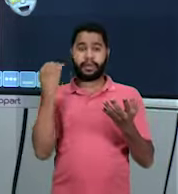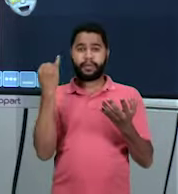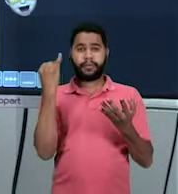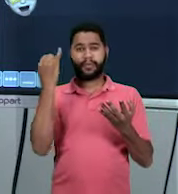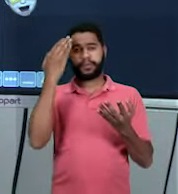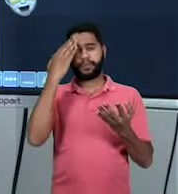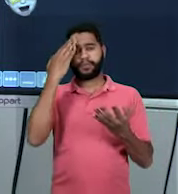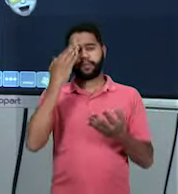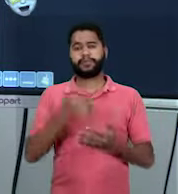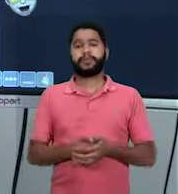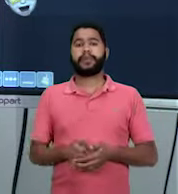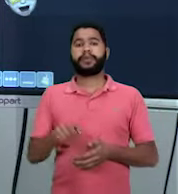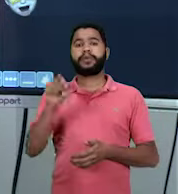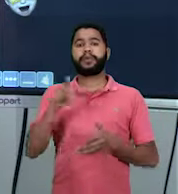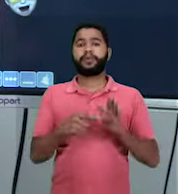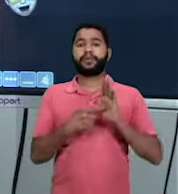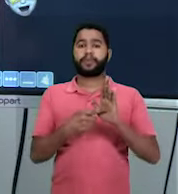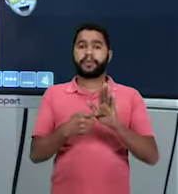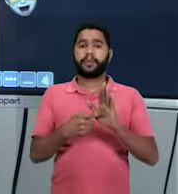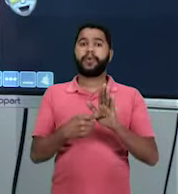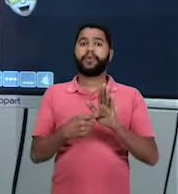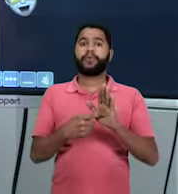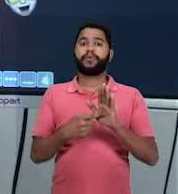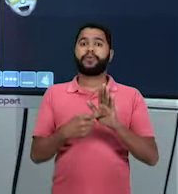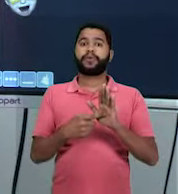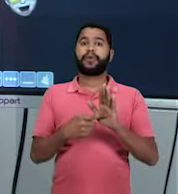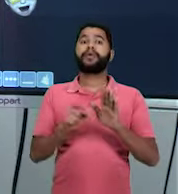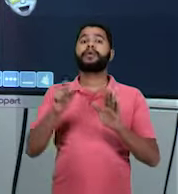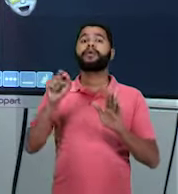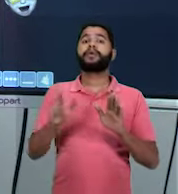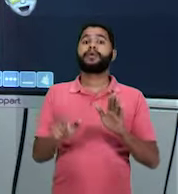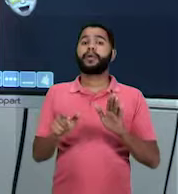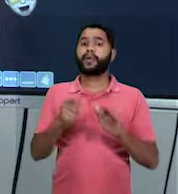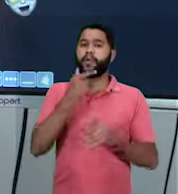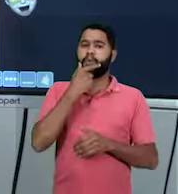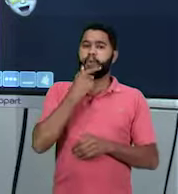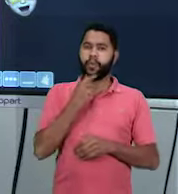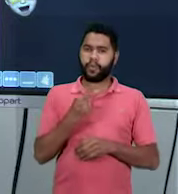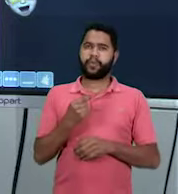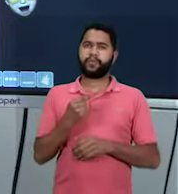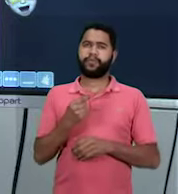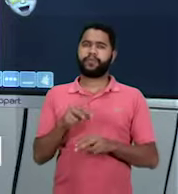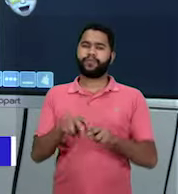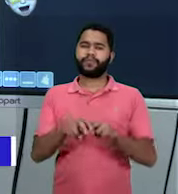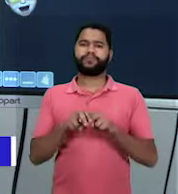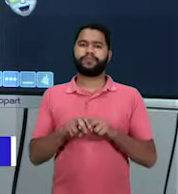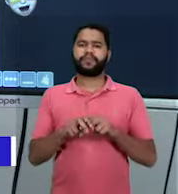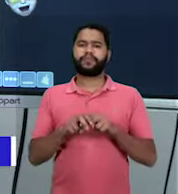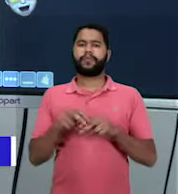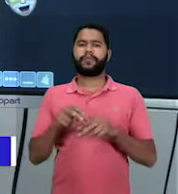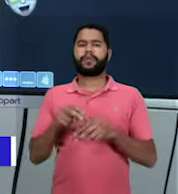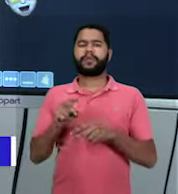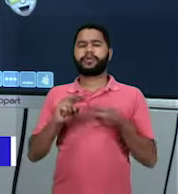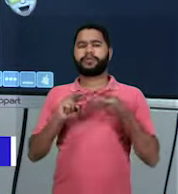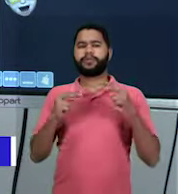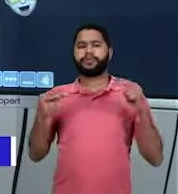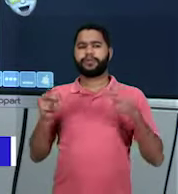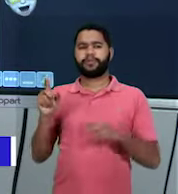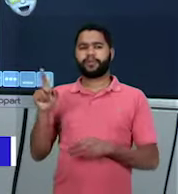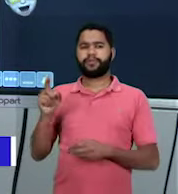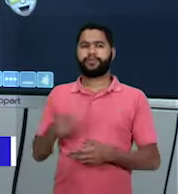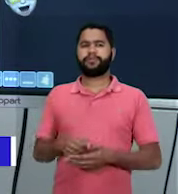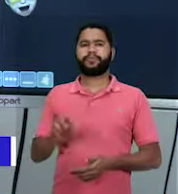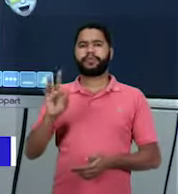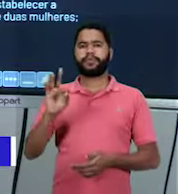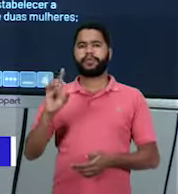gente saber, que quem vai determinar então o sexo vai ser o homem, devido então a esse gene aqui, que vai ser o